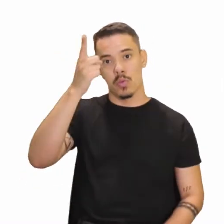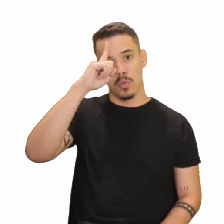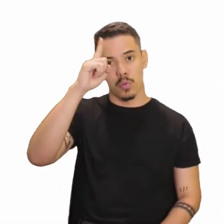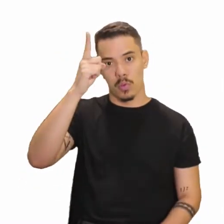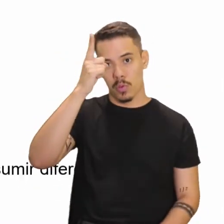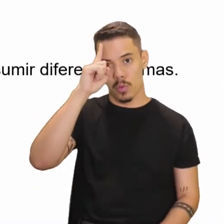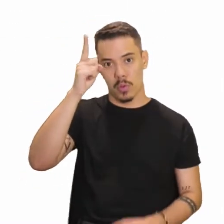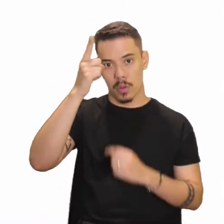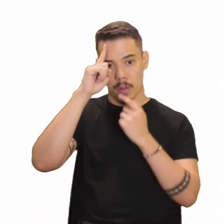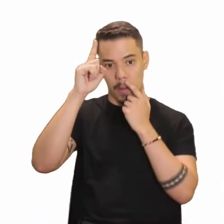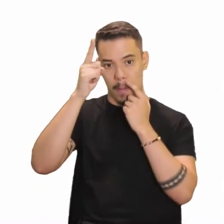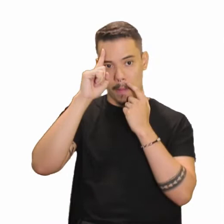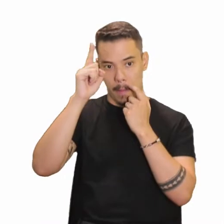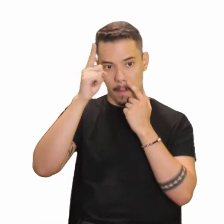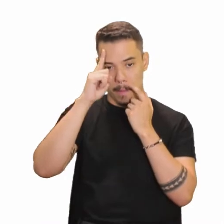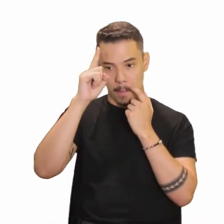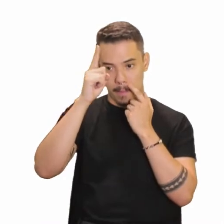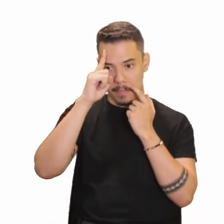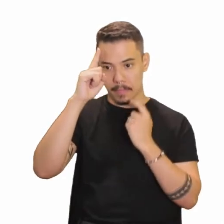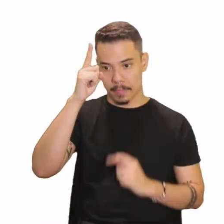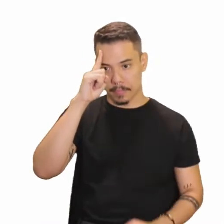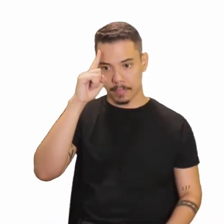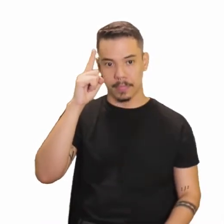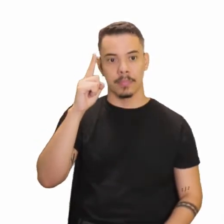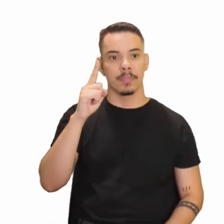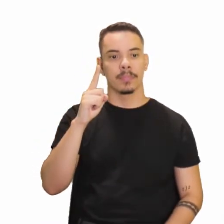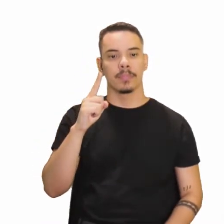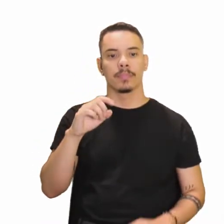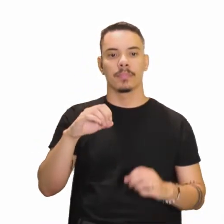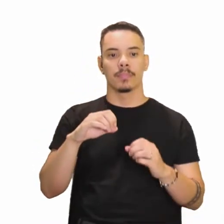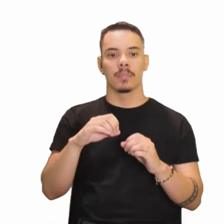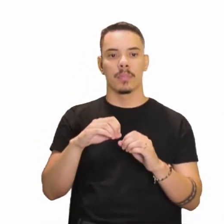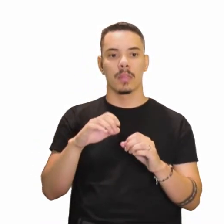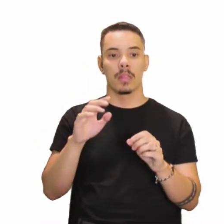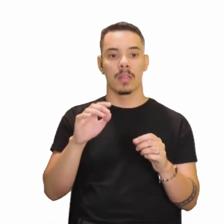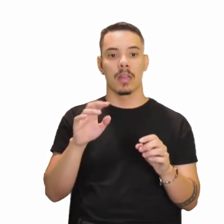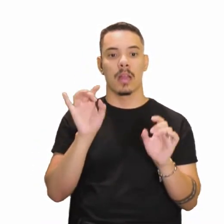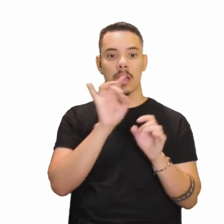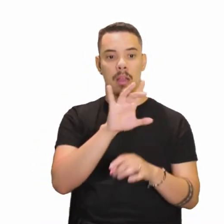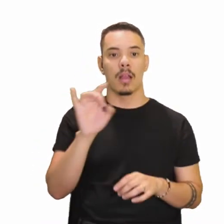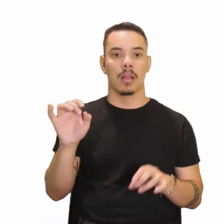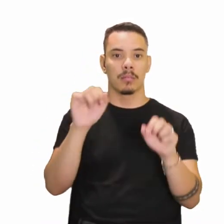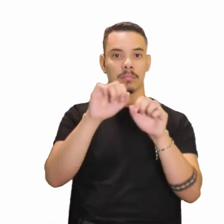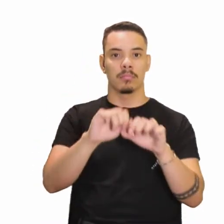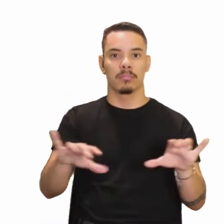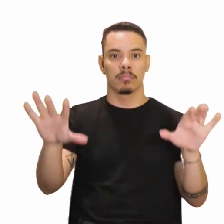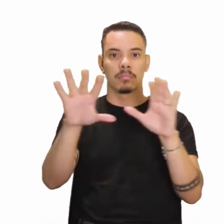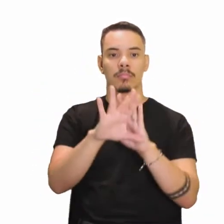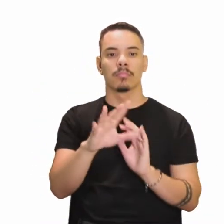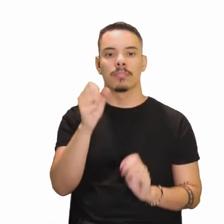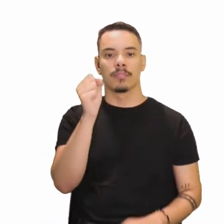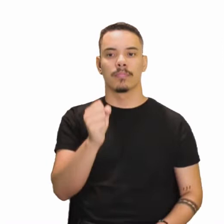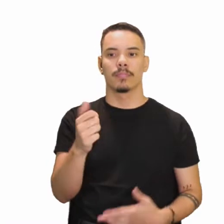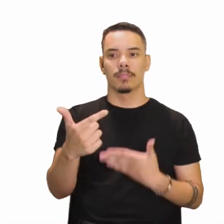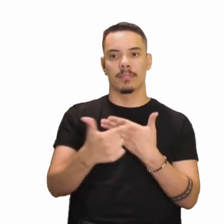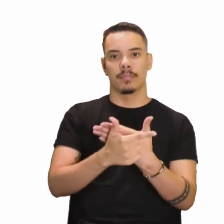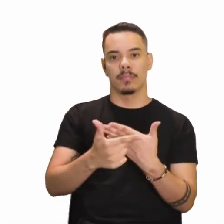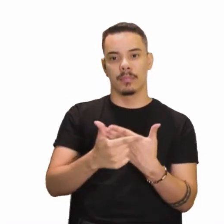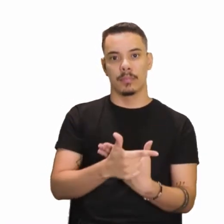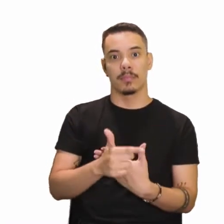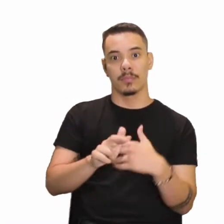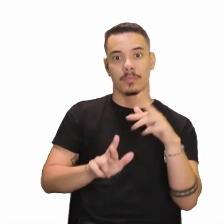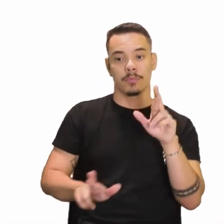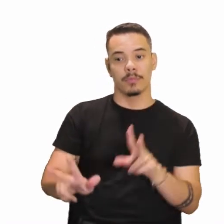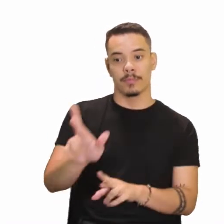dia os balões deve ser adequar a função que cumpre podendo assumir diferentes